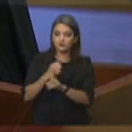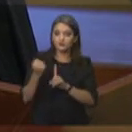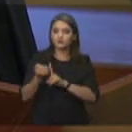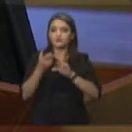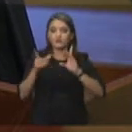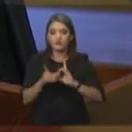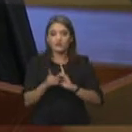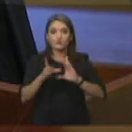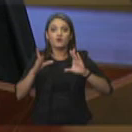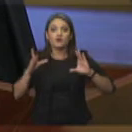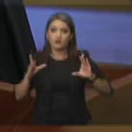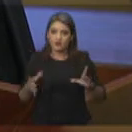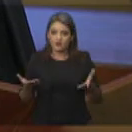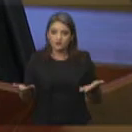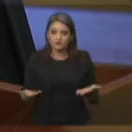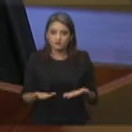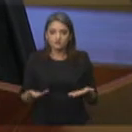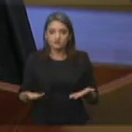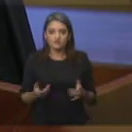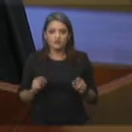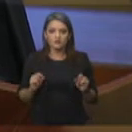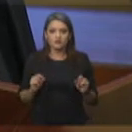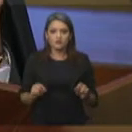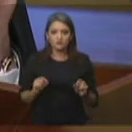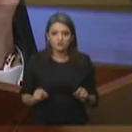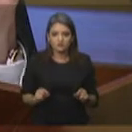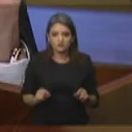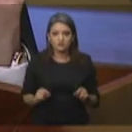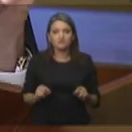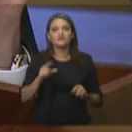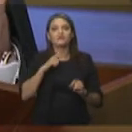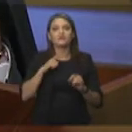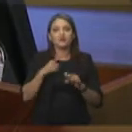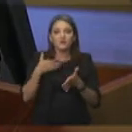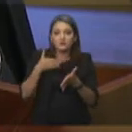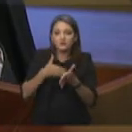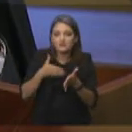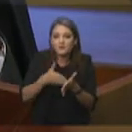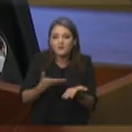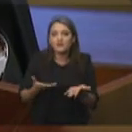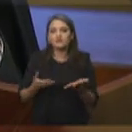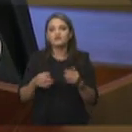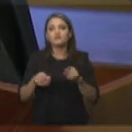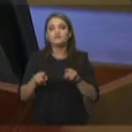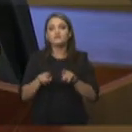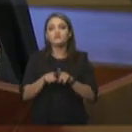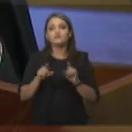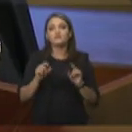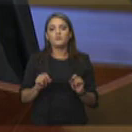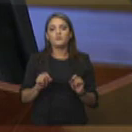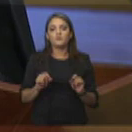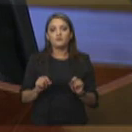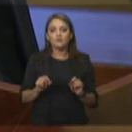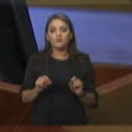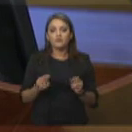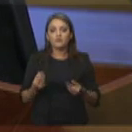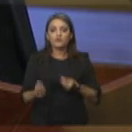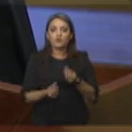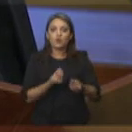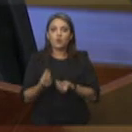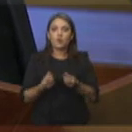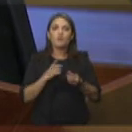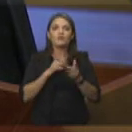democrática contemporânea, qual seja o alcance, os limites e a fisionomia do direito